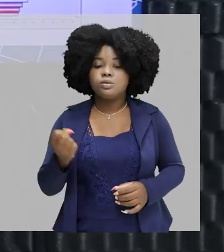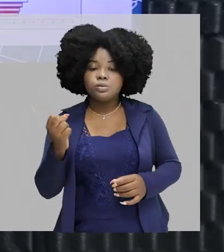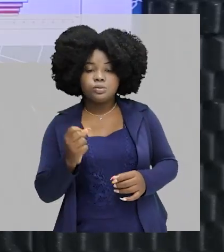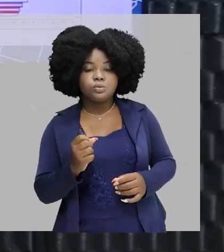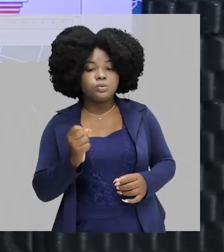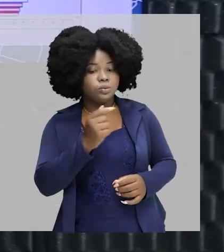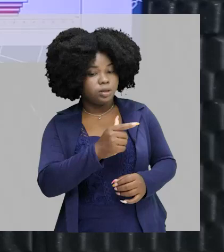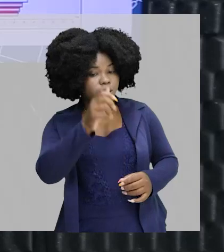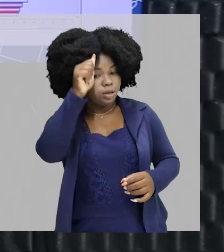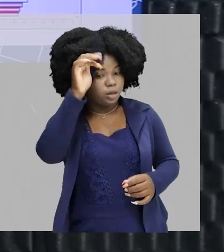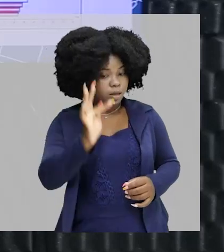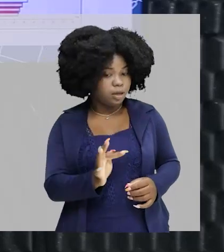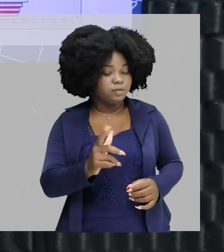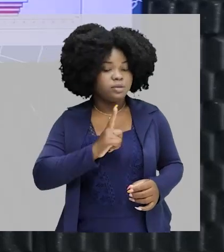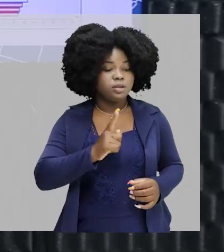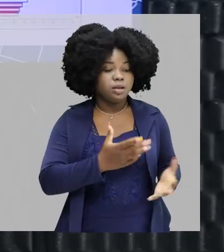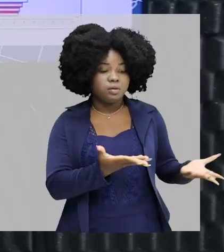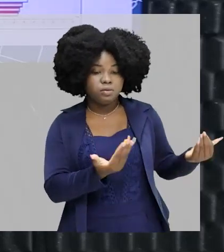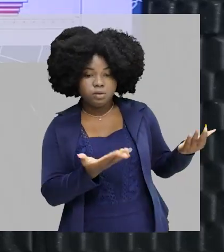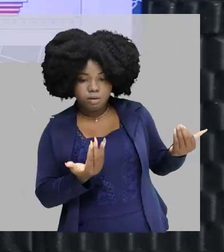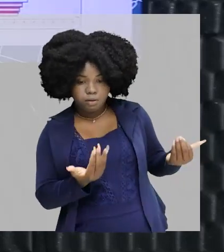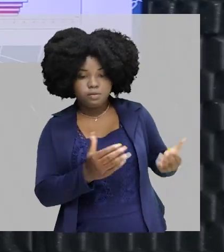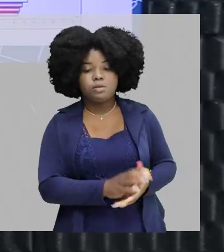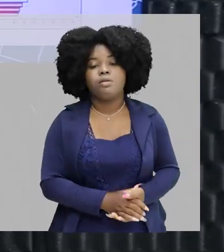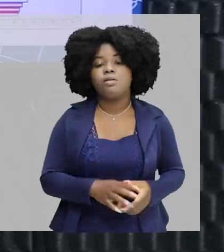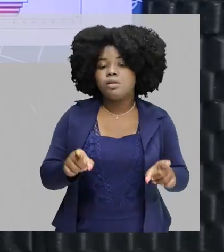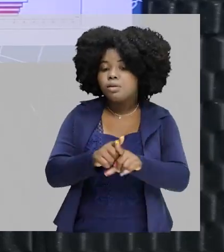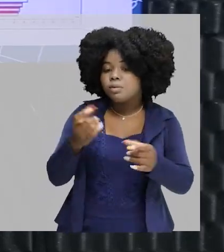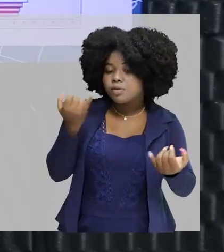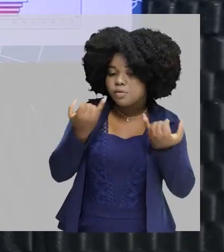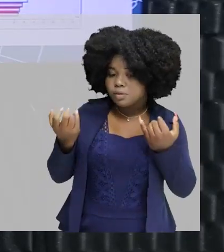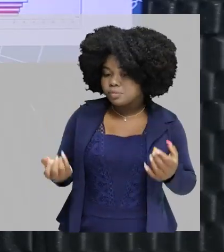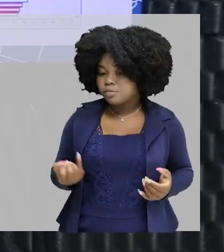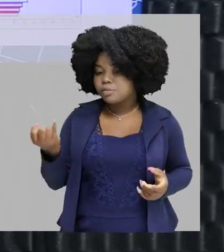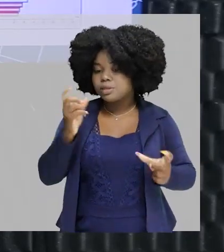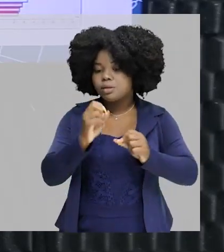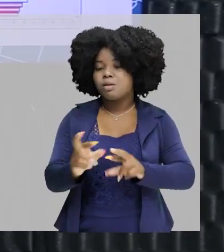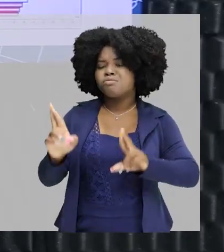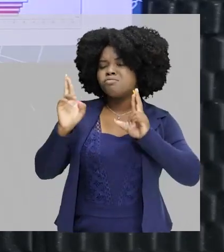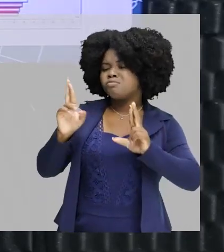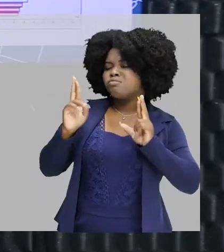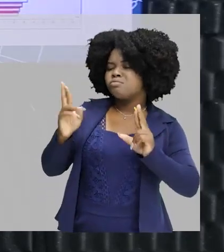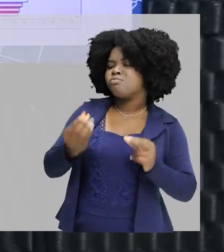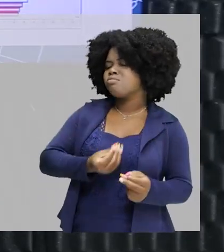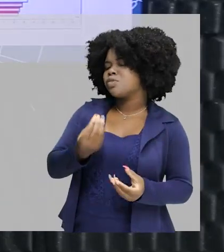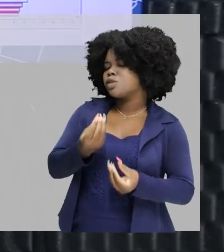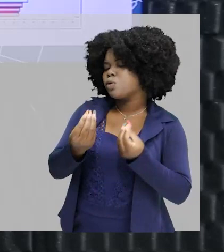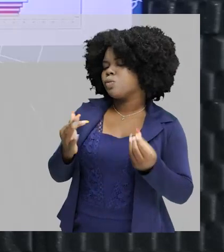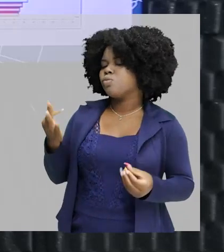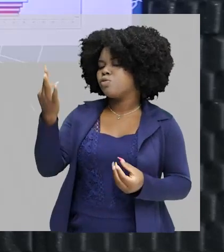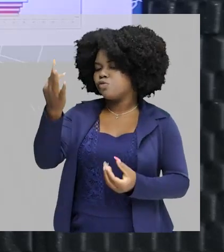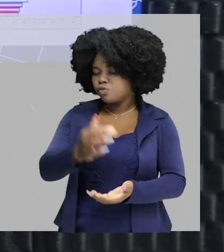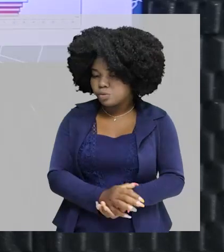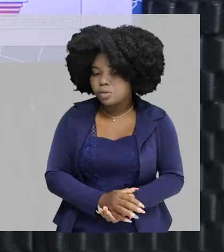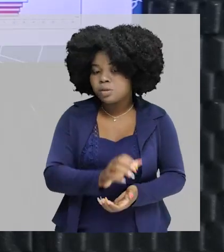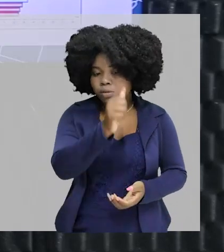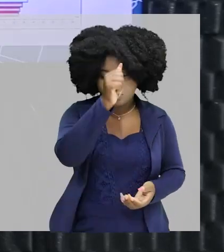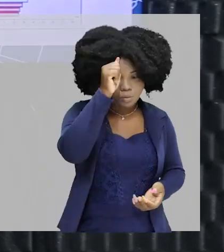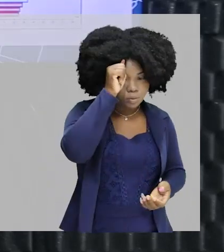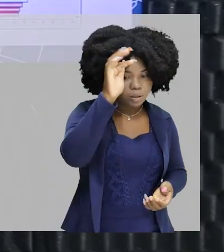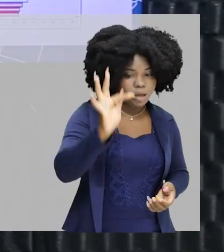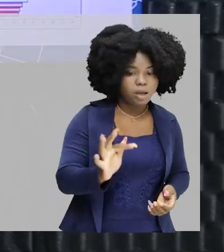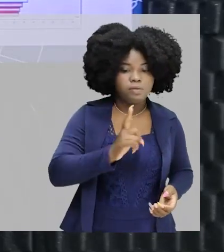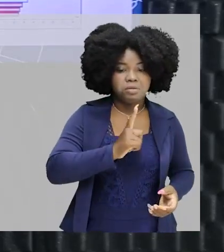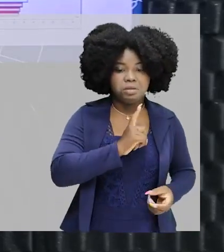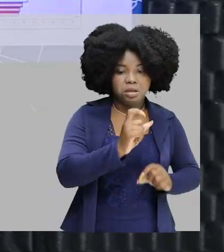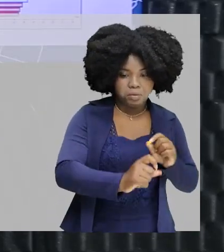jovem. Um outro dado interessante que também chama muito a atenção é a expectativa de vida. Enquanto no continente africano tu tem uma